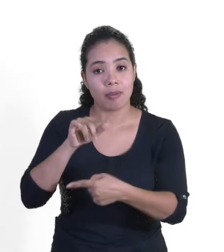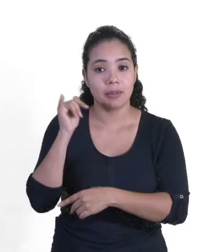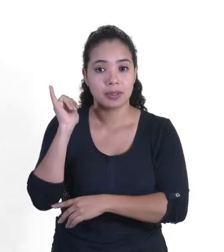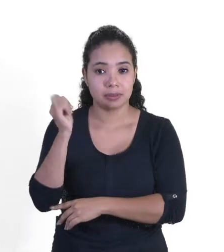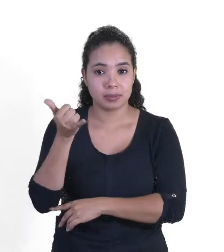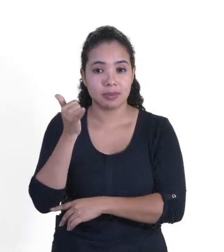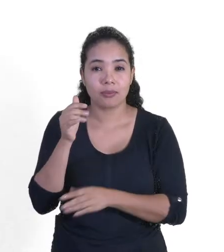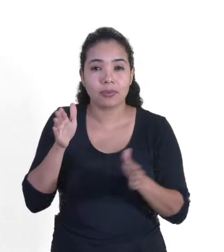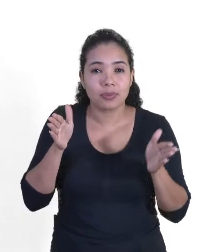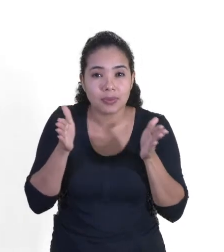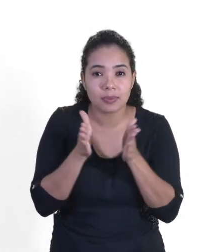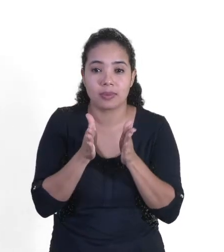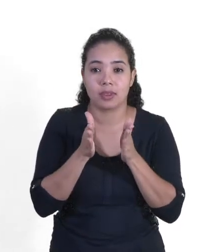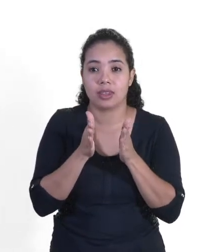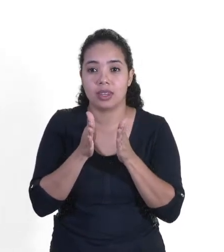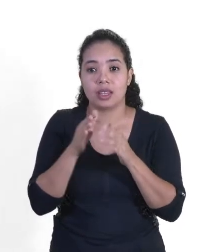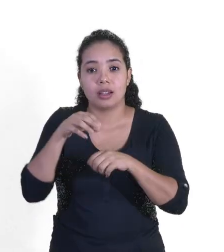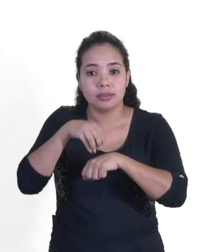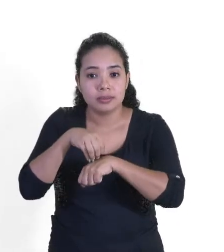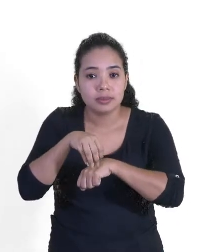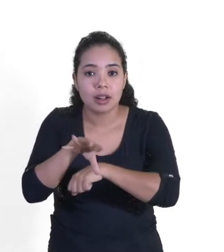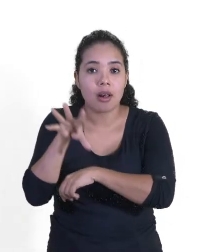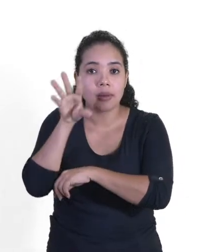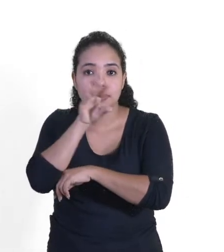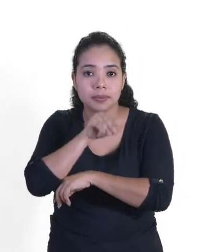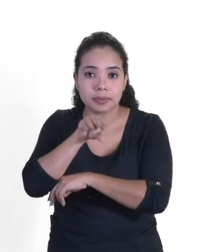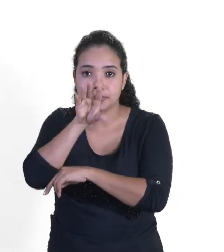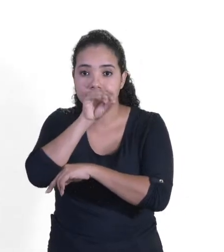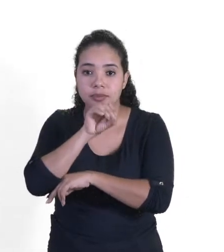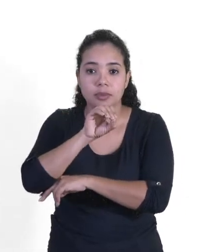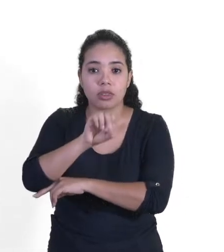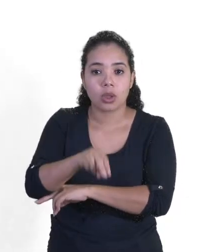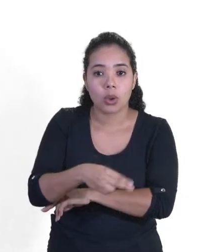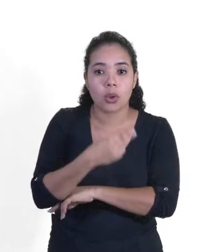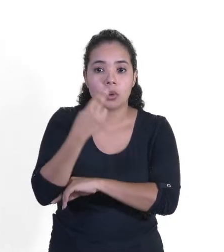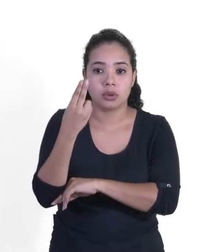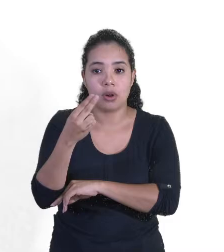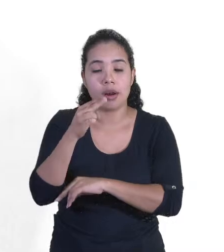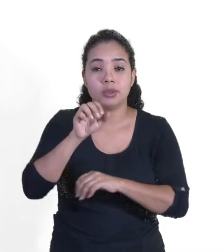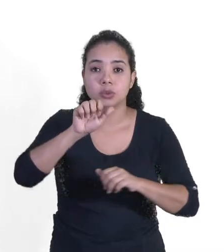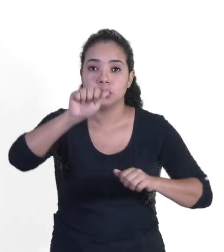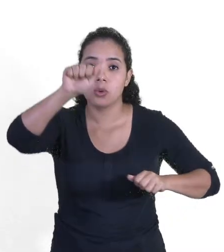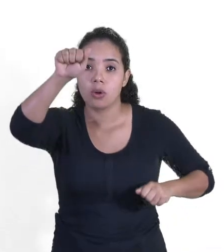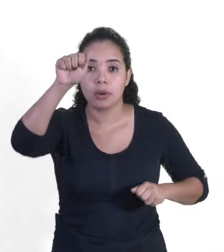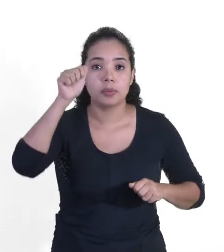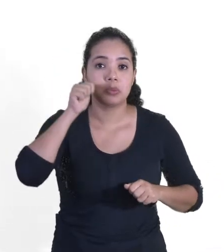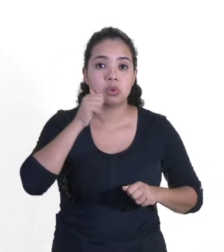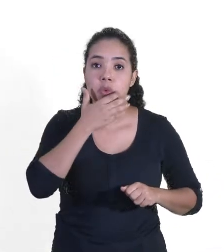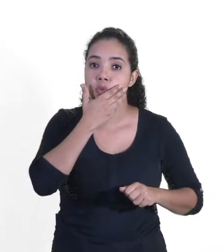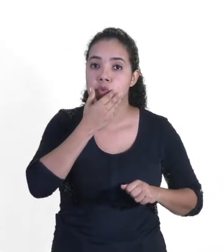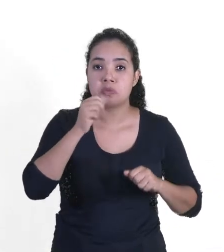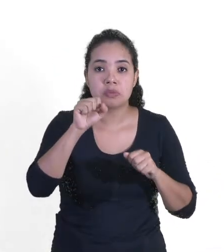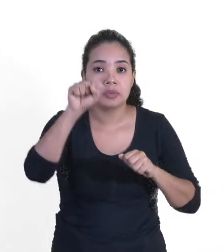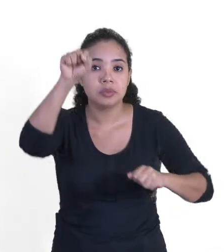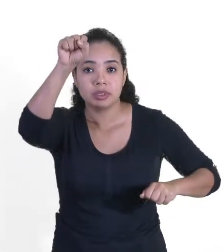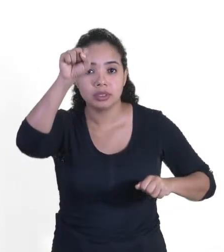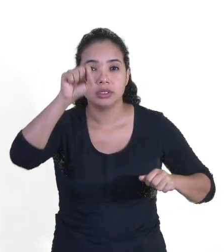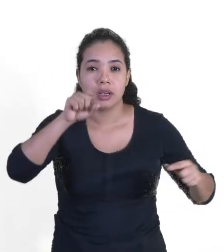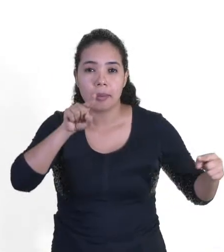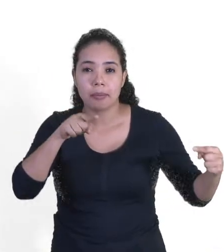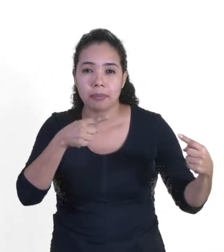narrativa curta, transmitida oralmente, onde o herói ou heroína tem de enfrentar